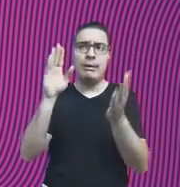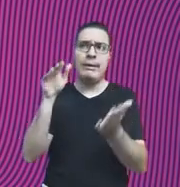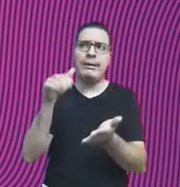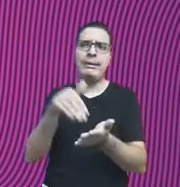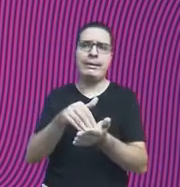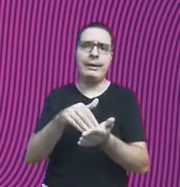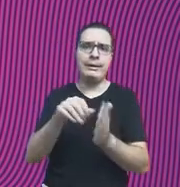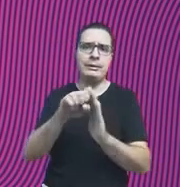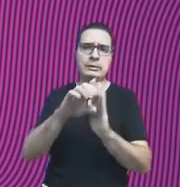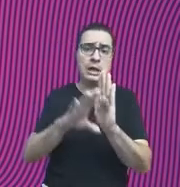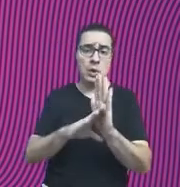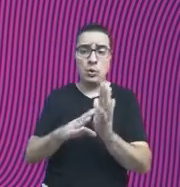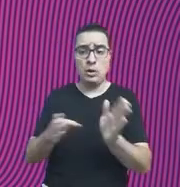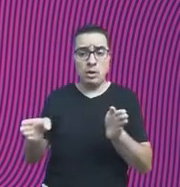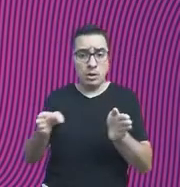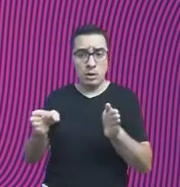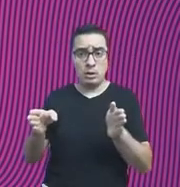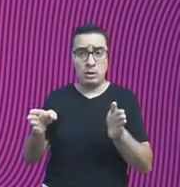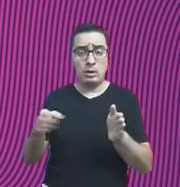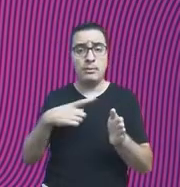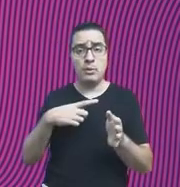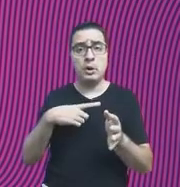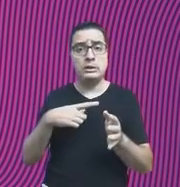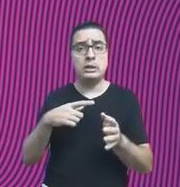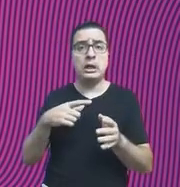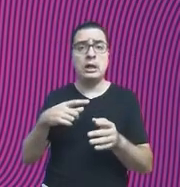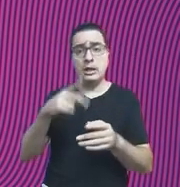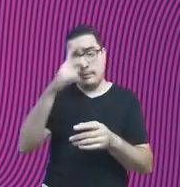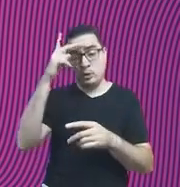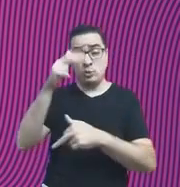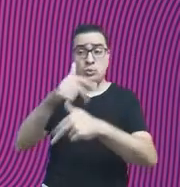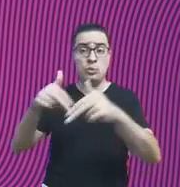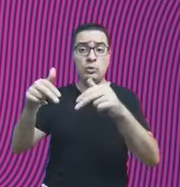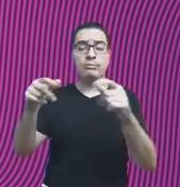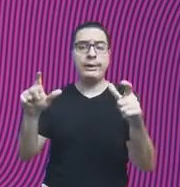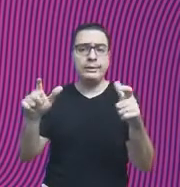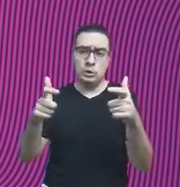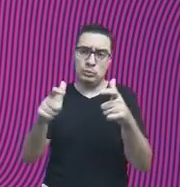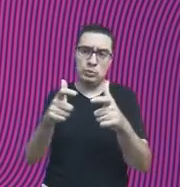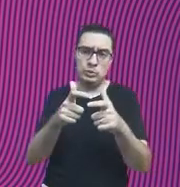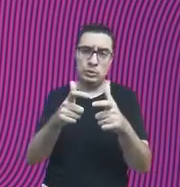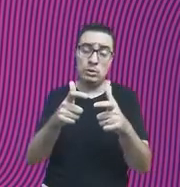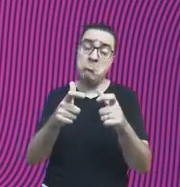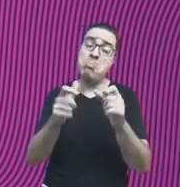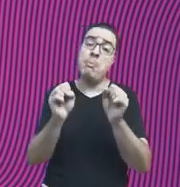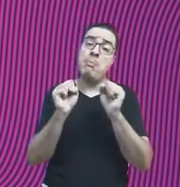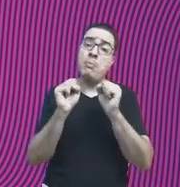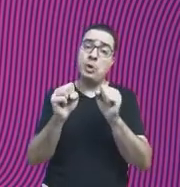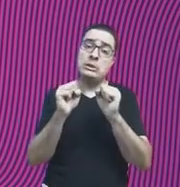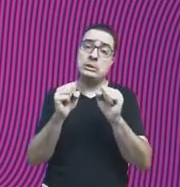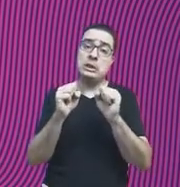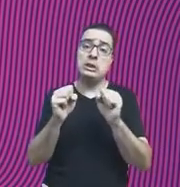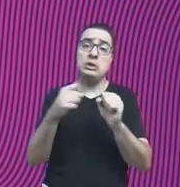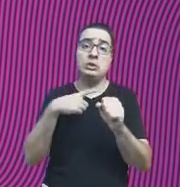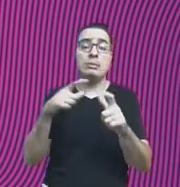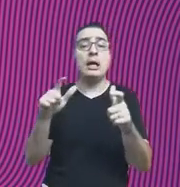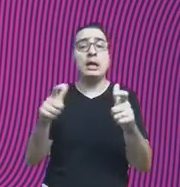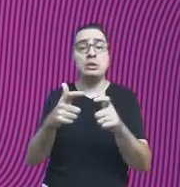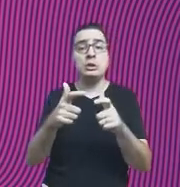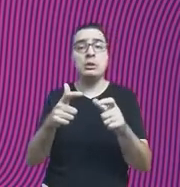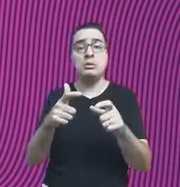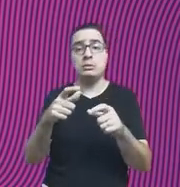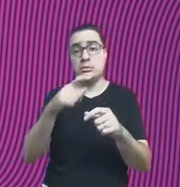uma redução da demografia populacional no mundo. E aí existe a possibilidade de uma redução populacional e